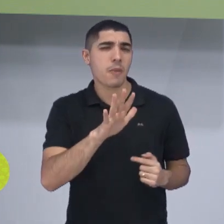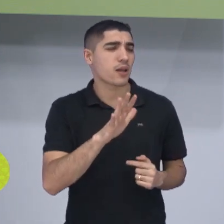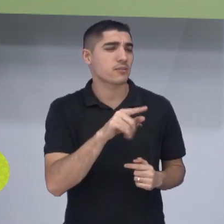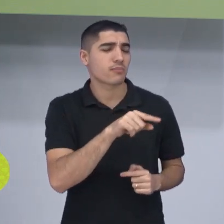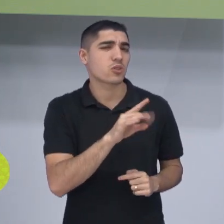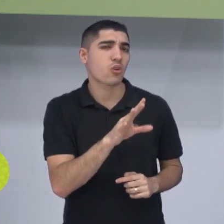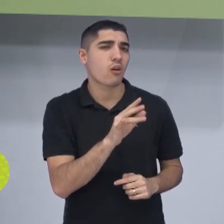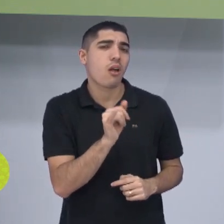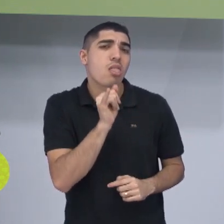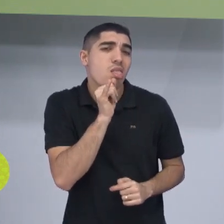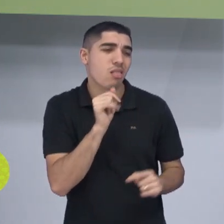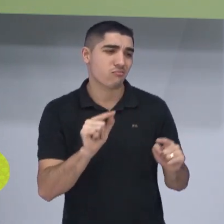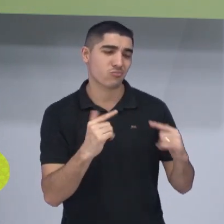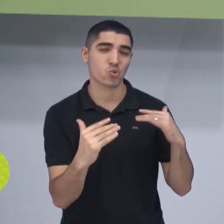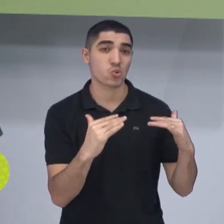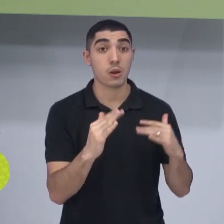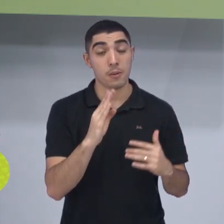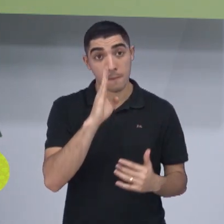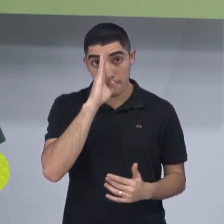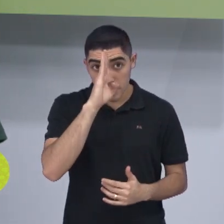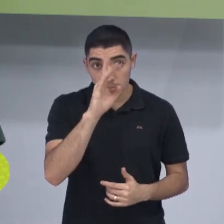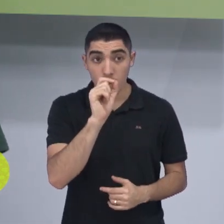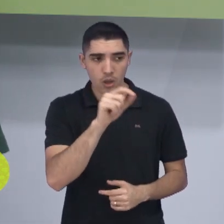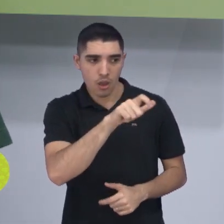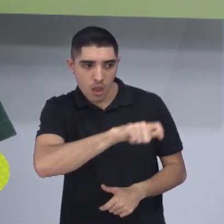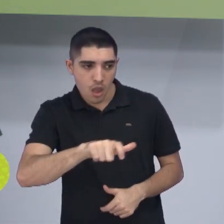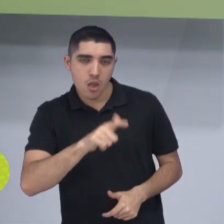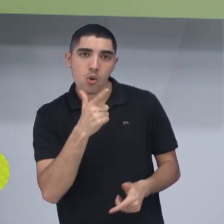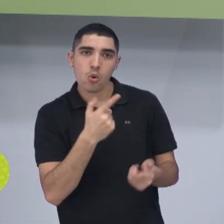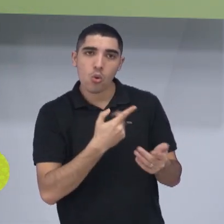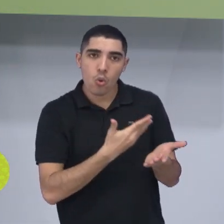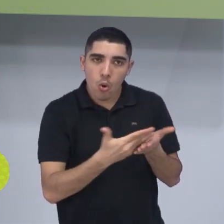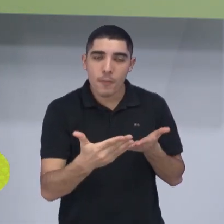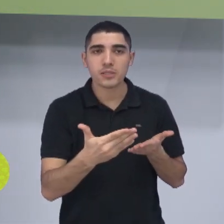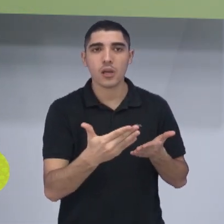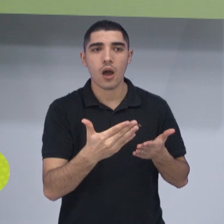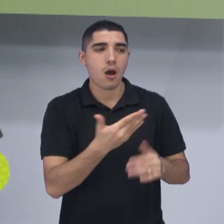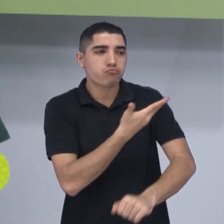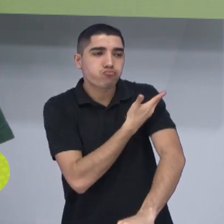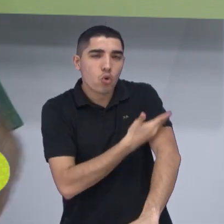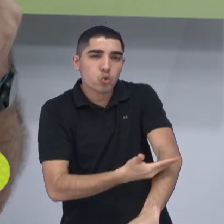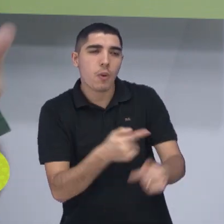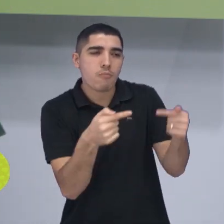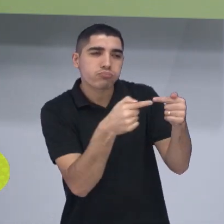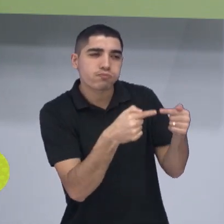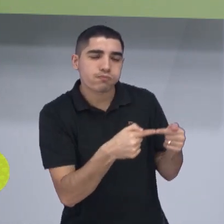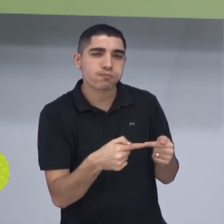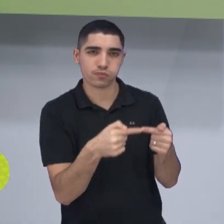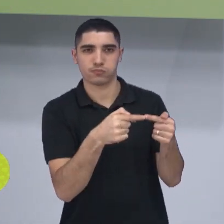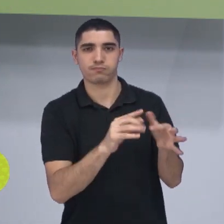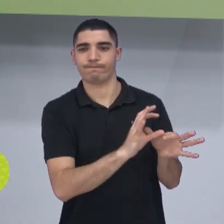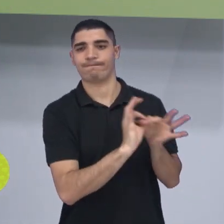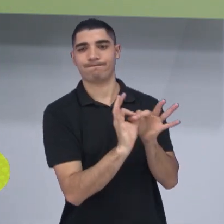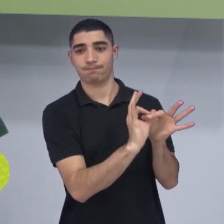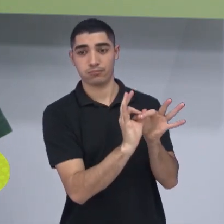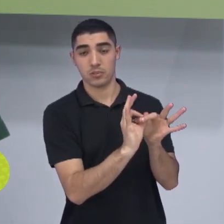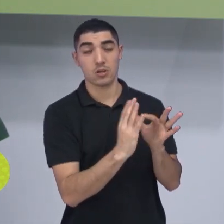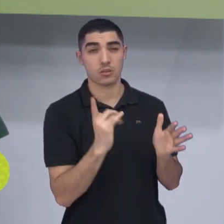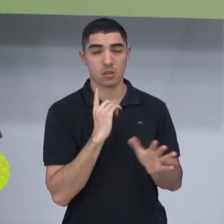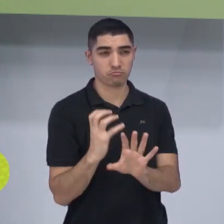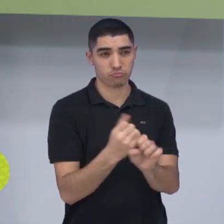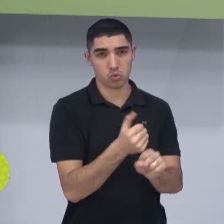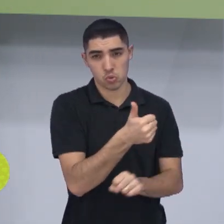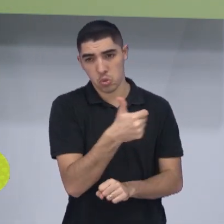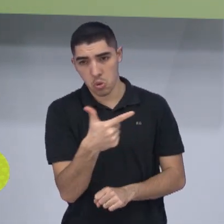pouco né o que importa mesmo é unir esse time entrosar esse time que ele é praticamente novo né dos de todos os jogadores são 12 ou 14